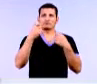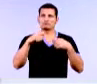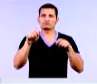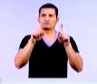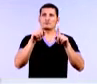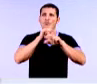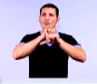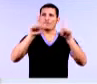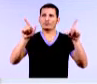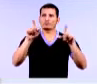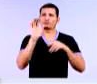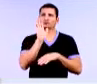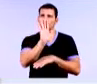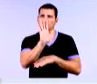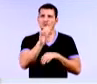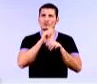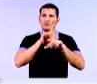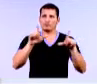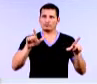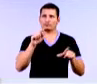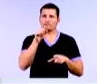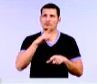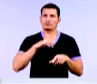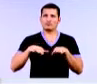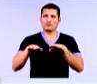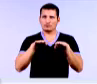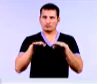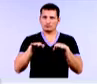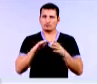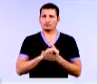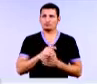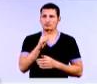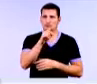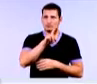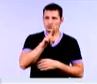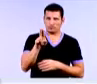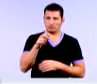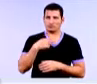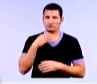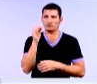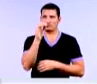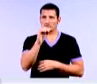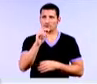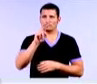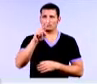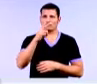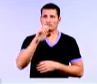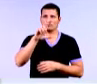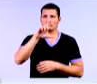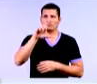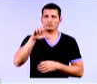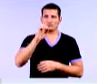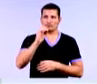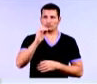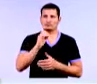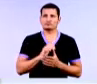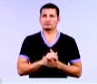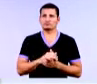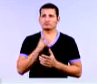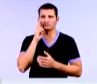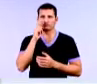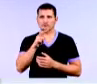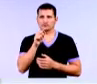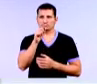vai usar um valor padrão, bacana? E no nome eu vou colocar hello. Observem só,